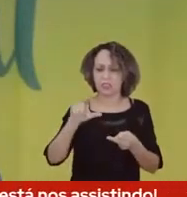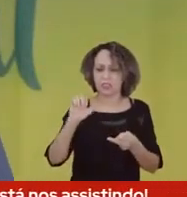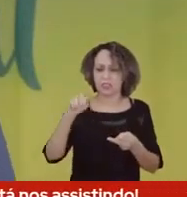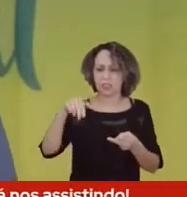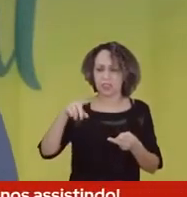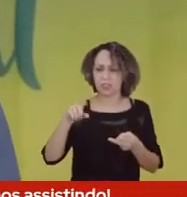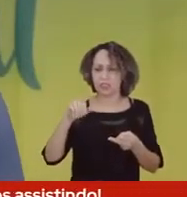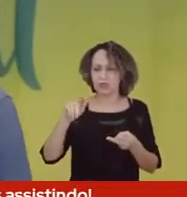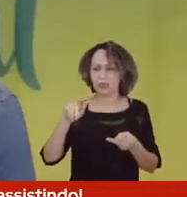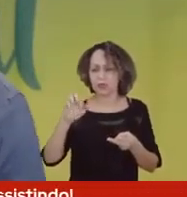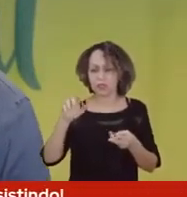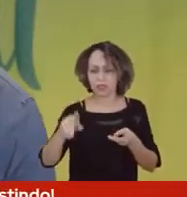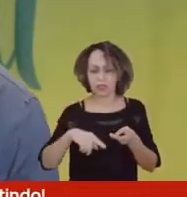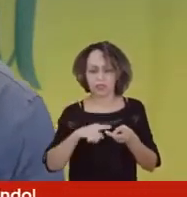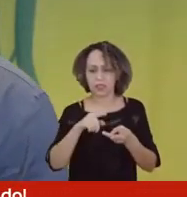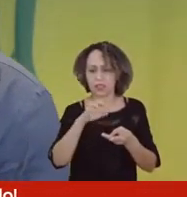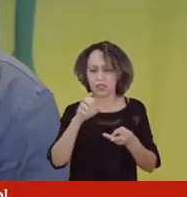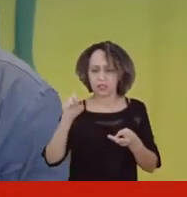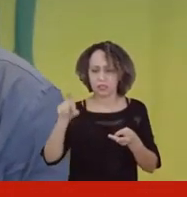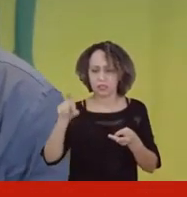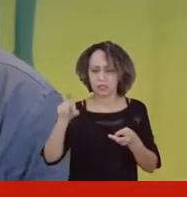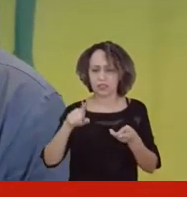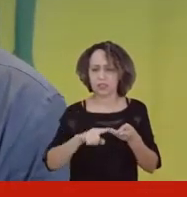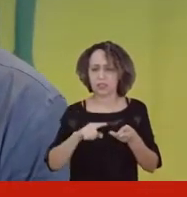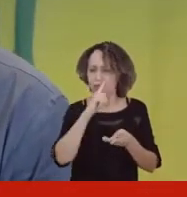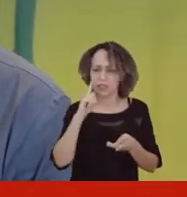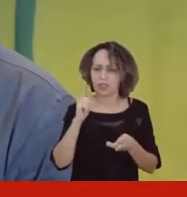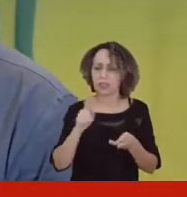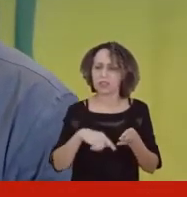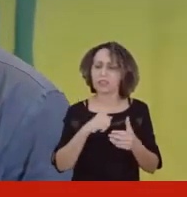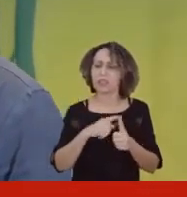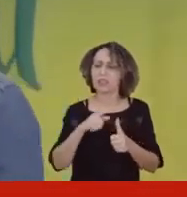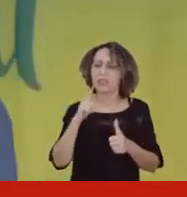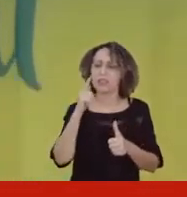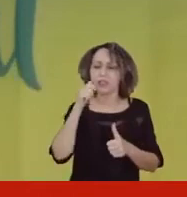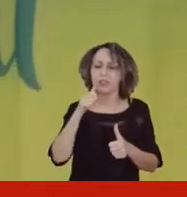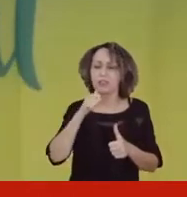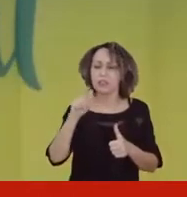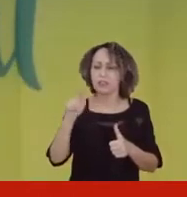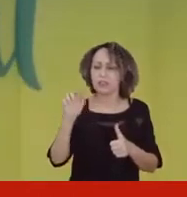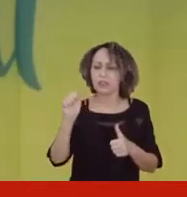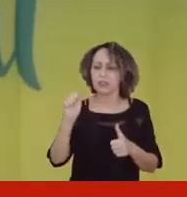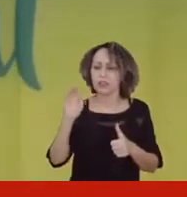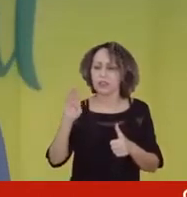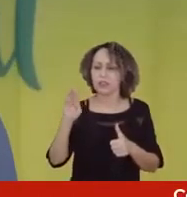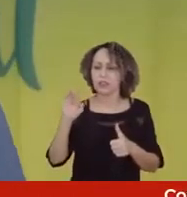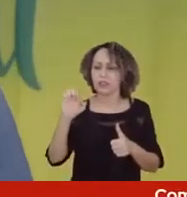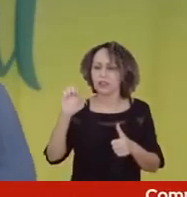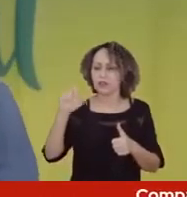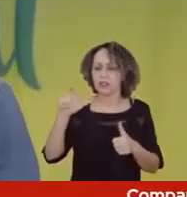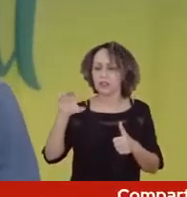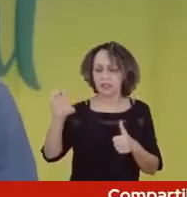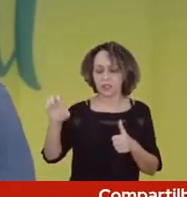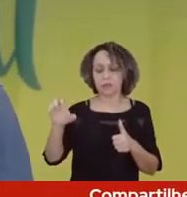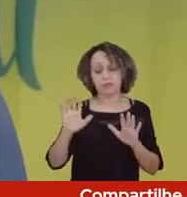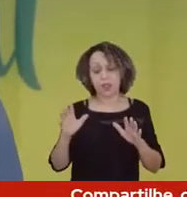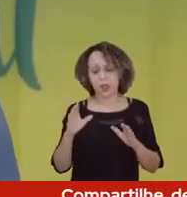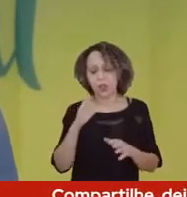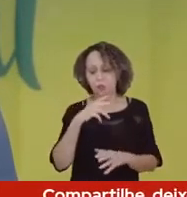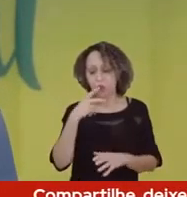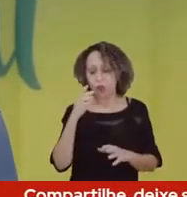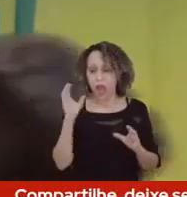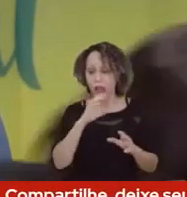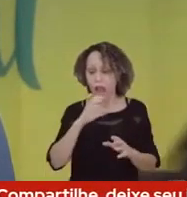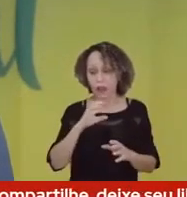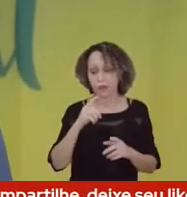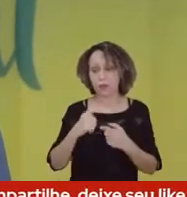Gabriele. Olha, eu quero ser breve, porque todo mundo quer, evidentemente, ouvir o presidente. Mas dizer que